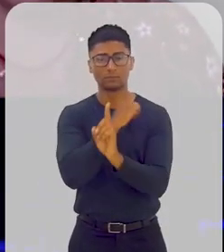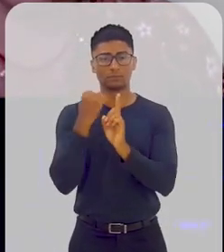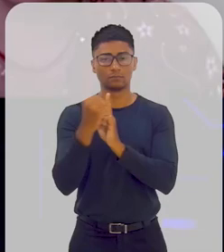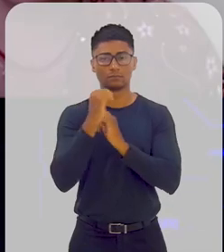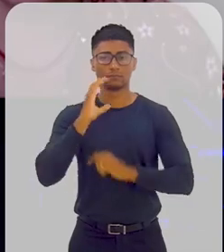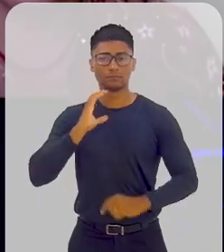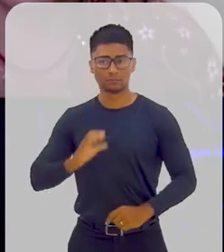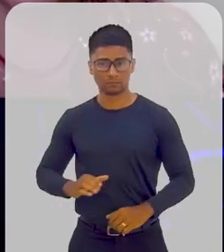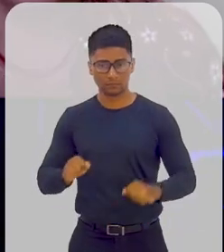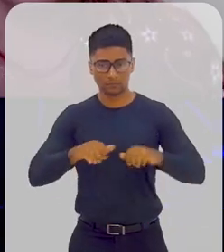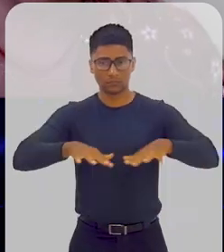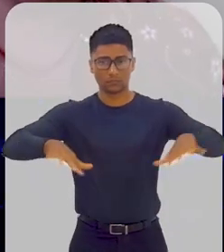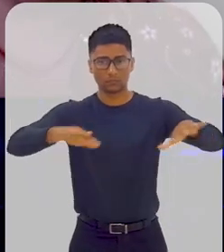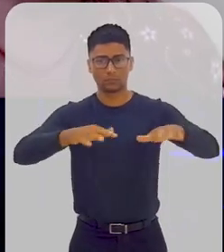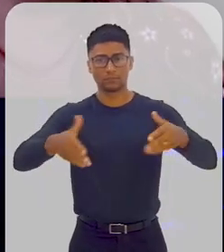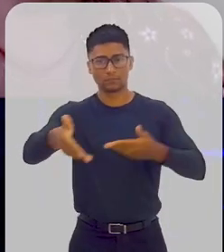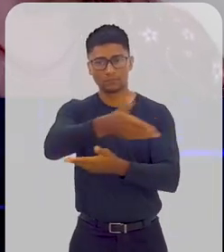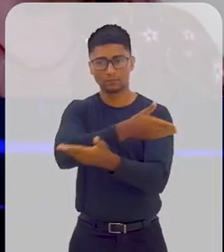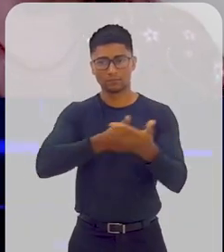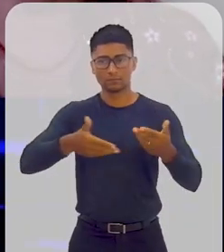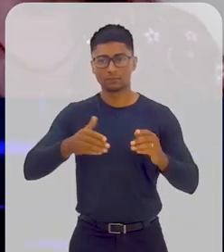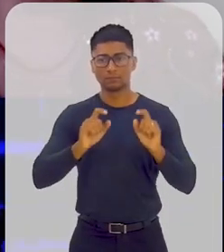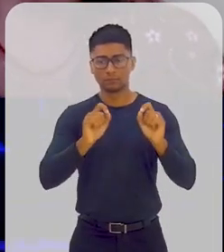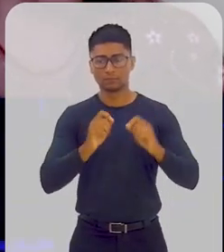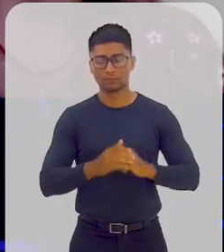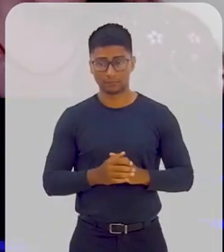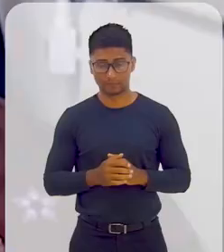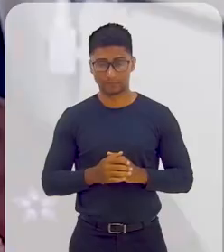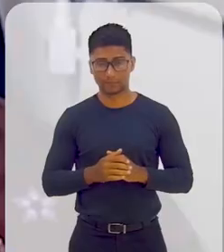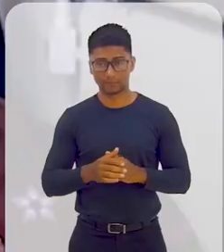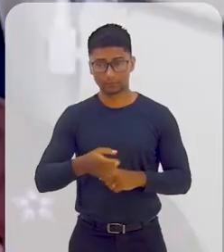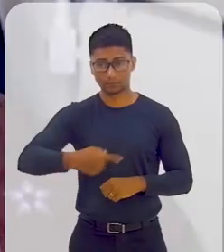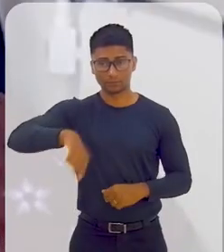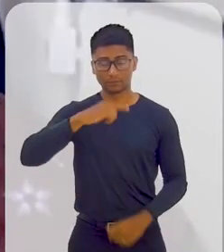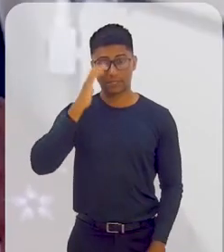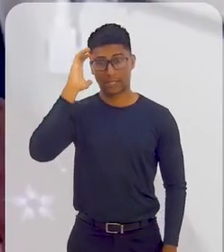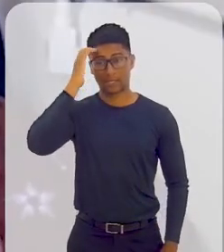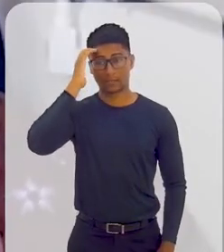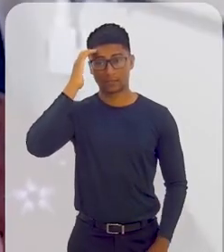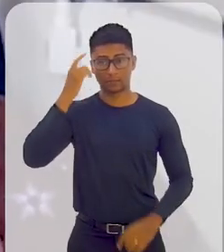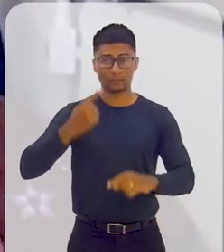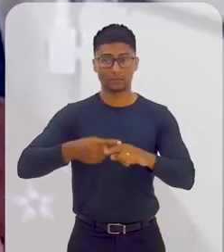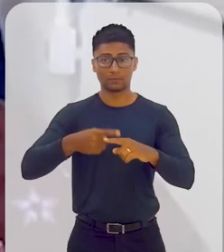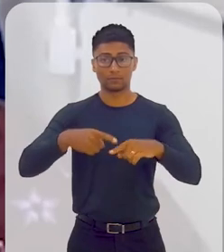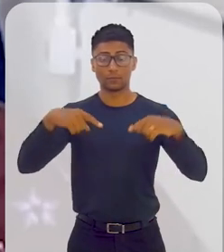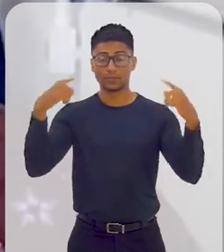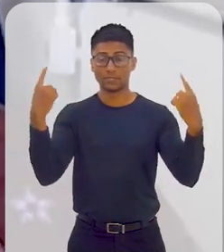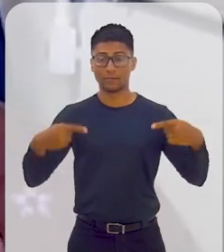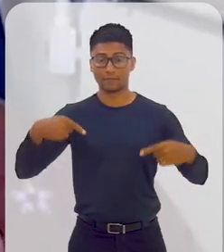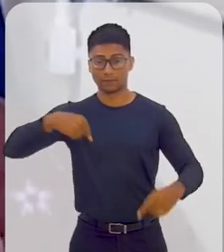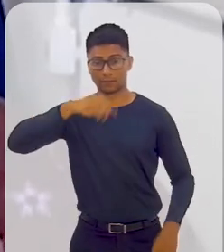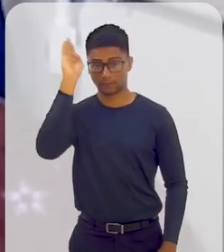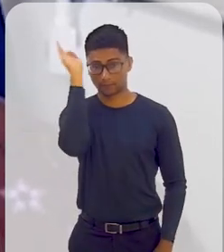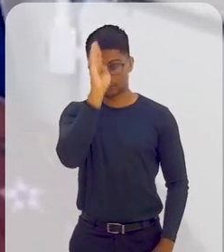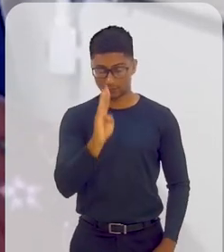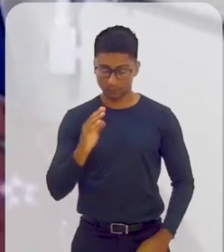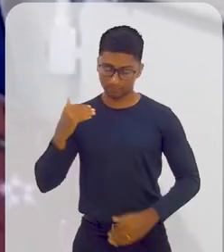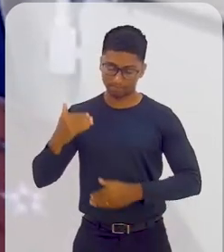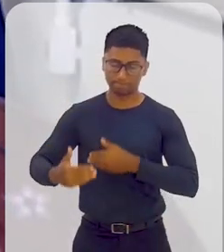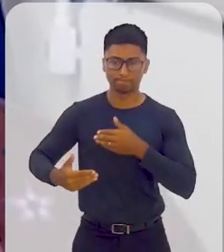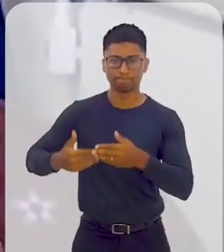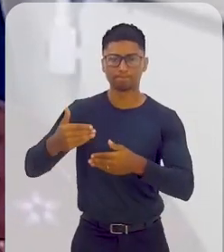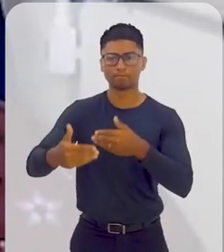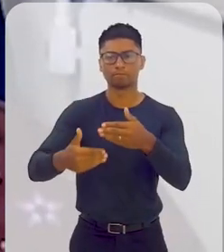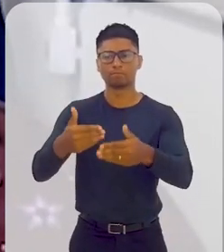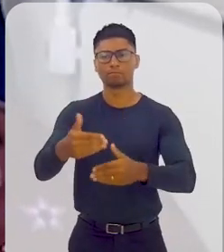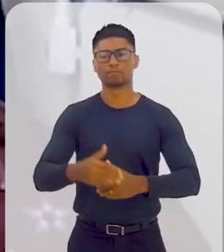civil organizada, se dá por entender, né, que um desafio constante brasileiro é